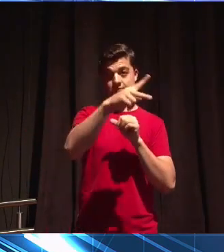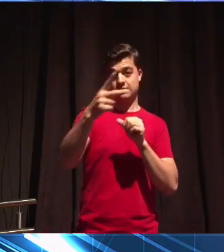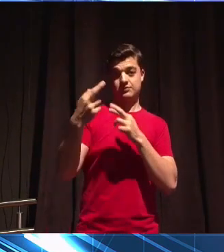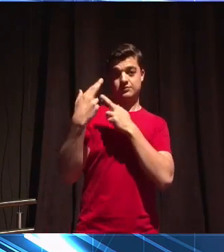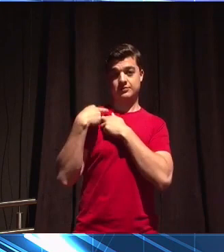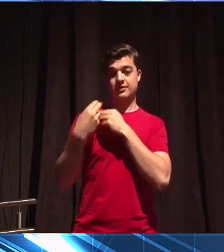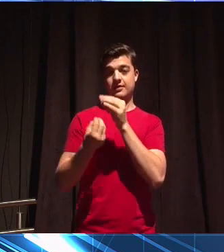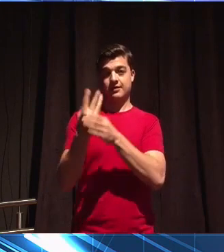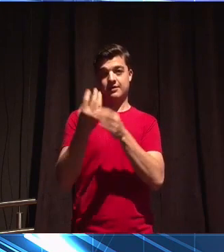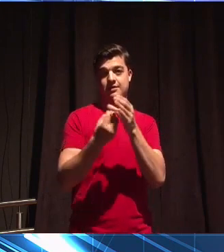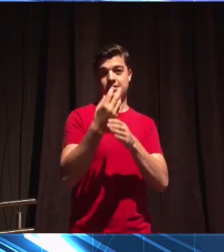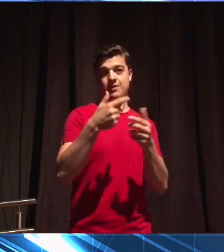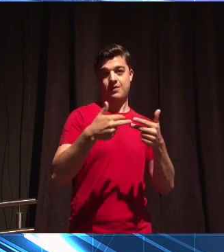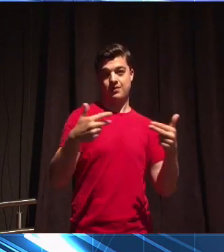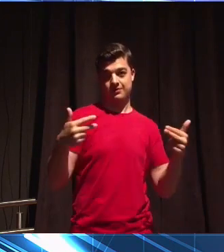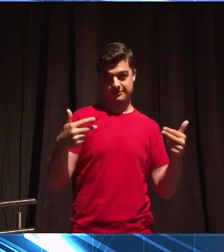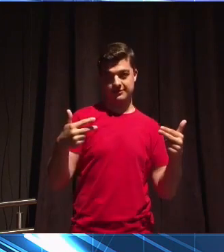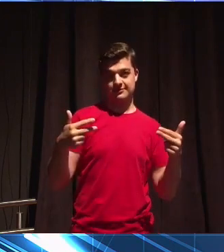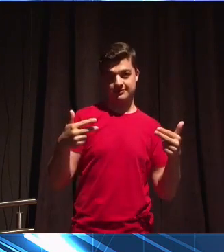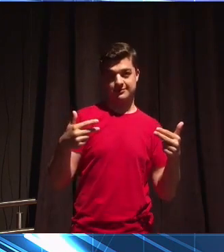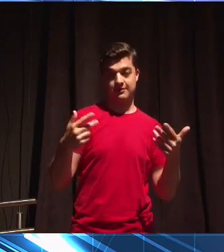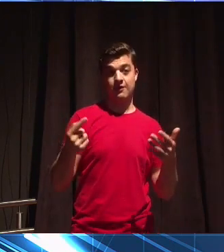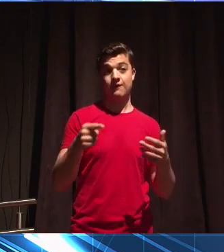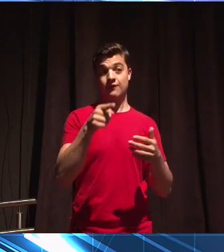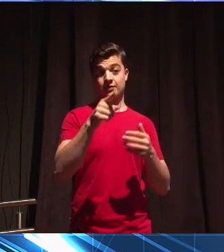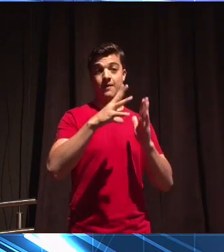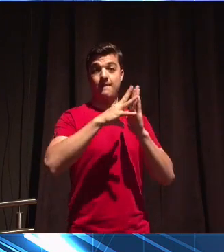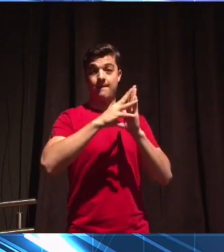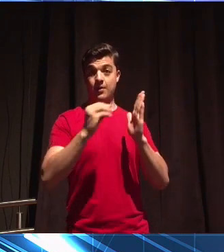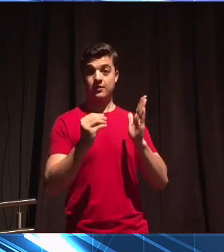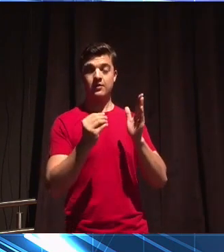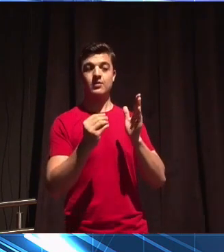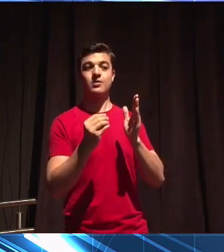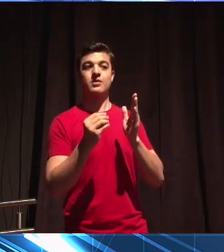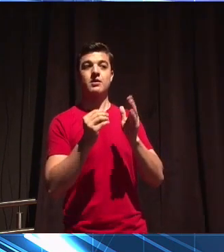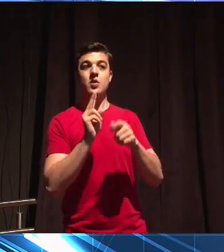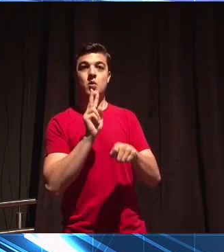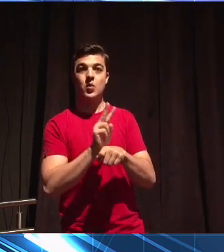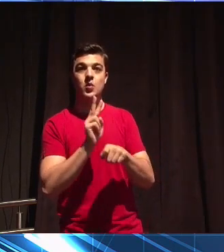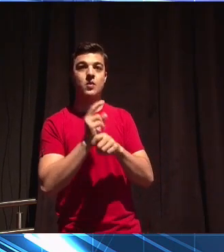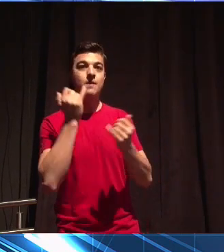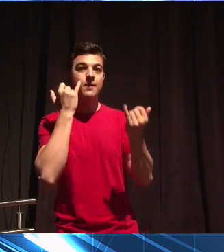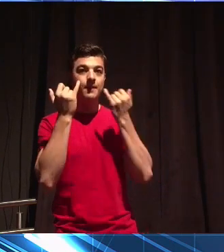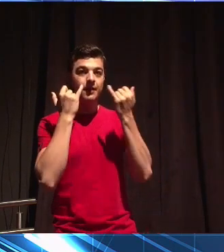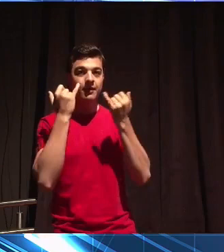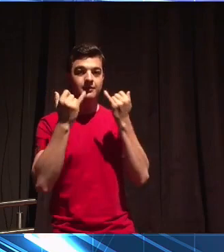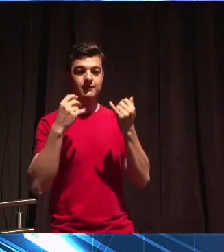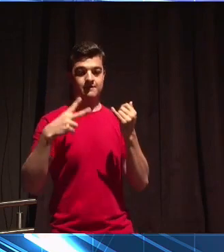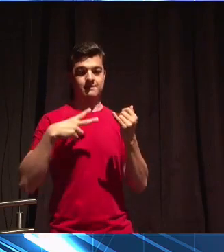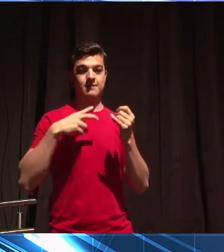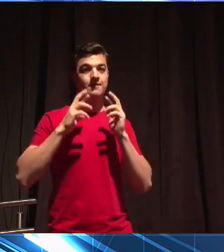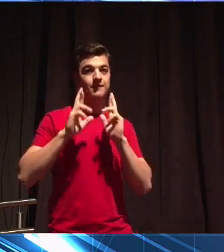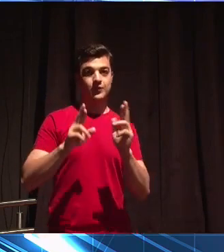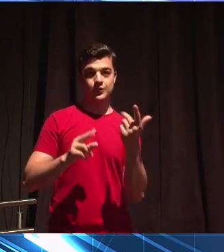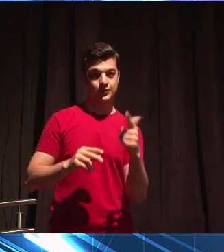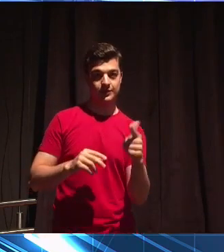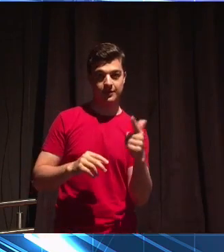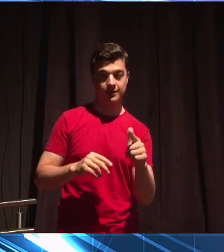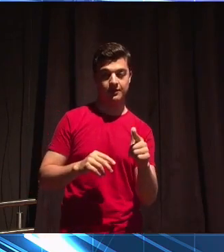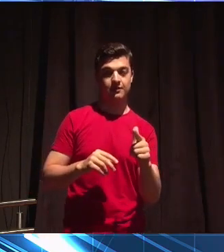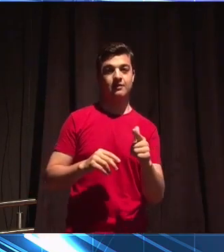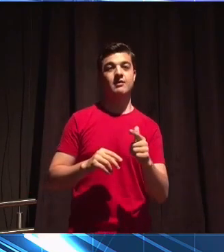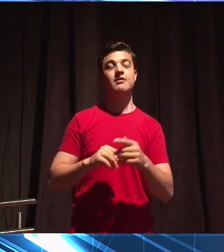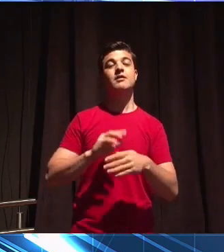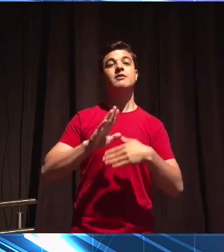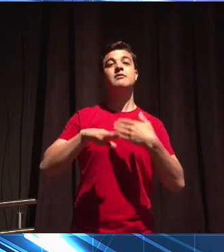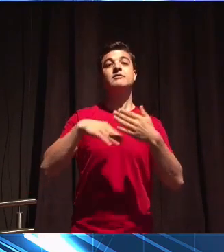um modelo que não pensa em privacidade desde o começo, vocês vão acabar, no final, em produção, com um negócio que vocês vão ter que te adoar em algum momento